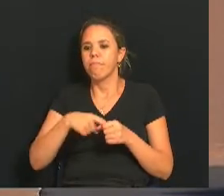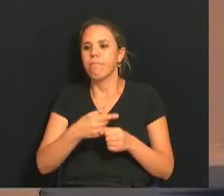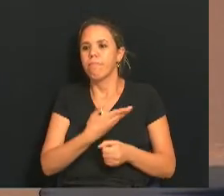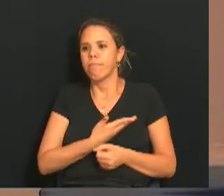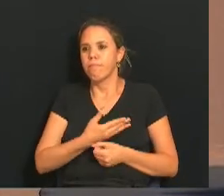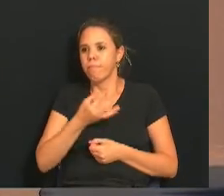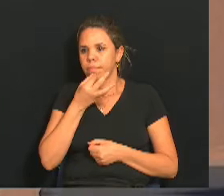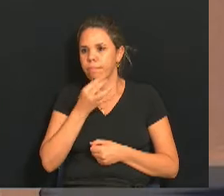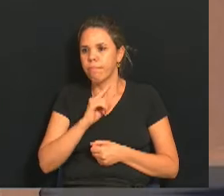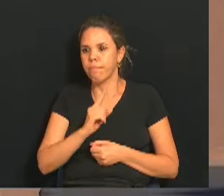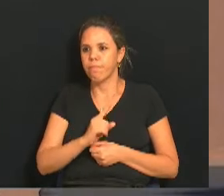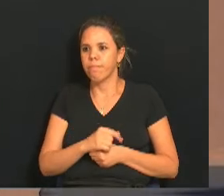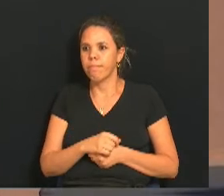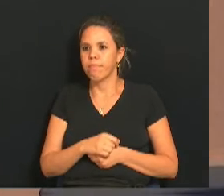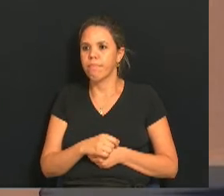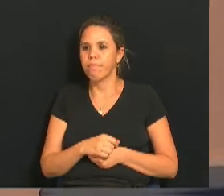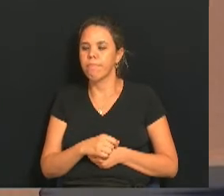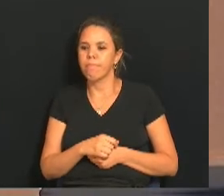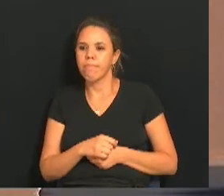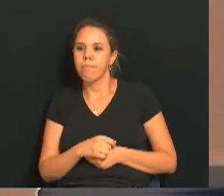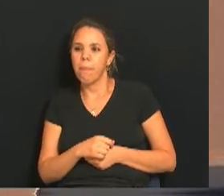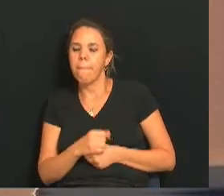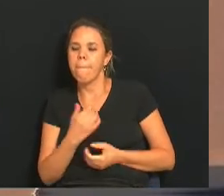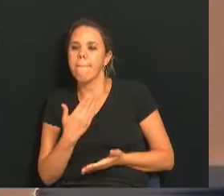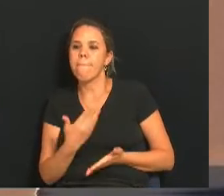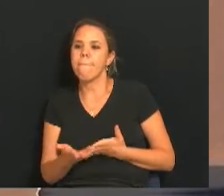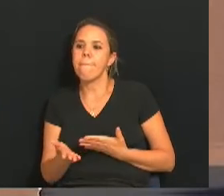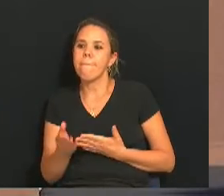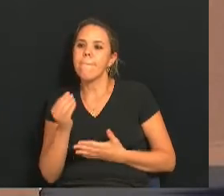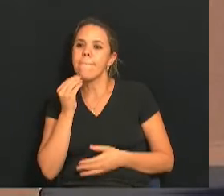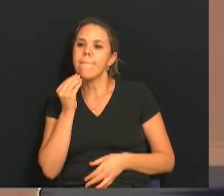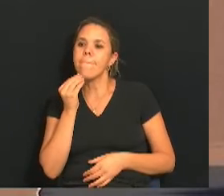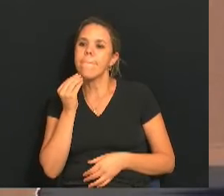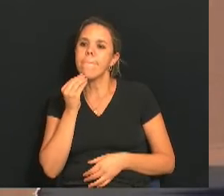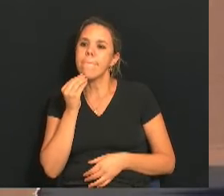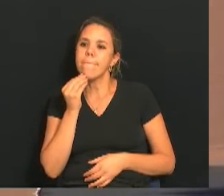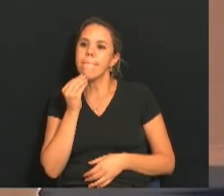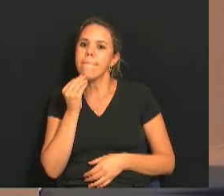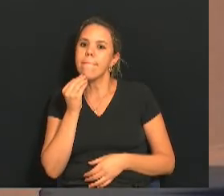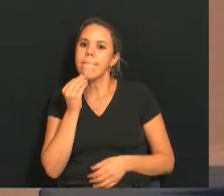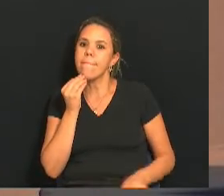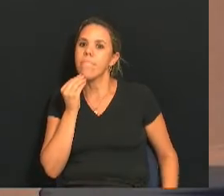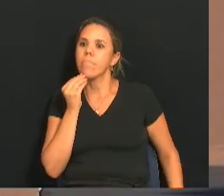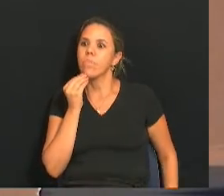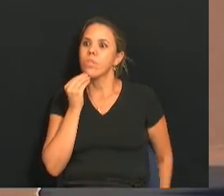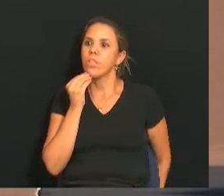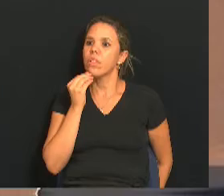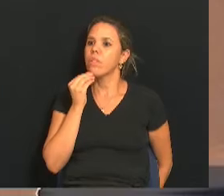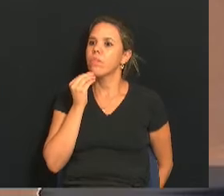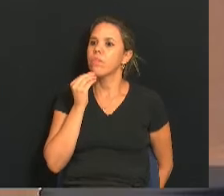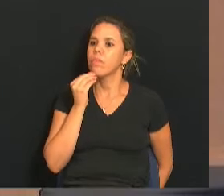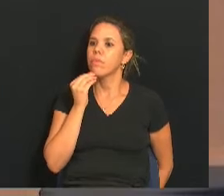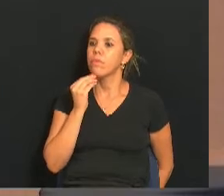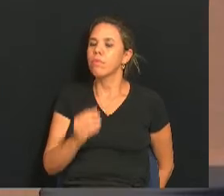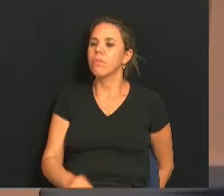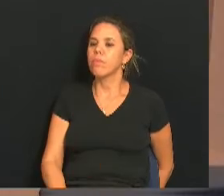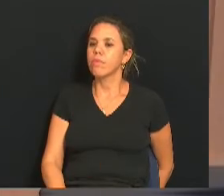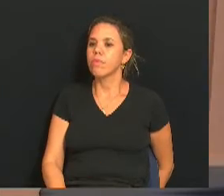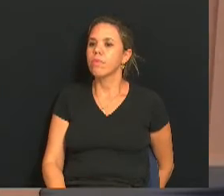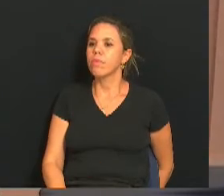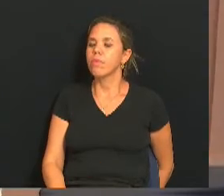mas o projeto ele perde a oportunidade de fortalecer os